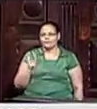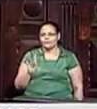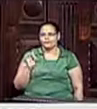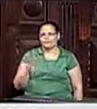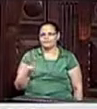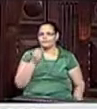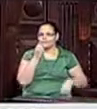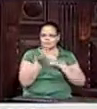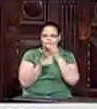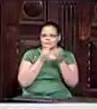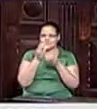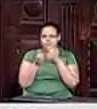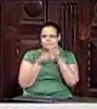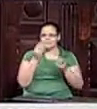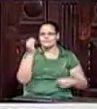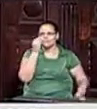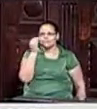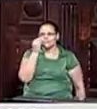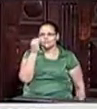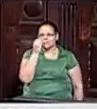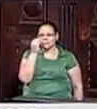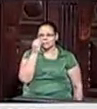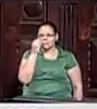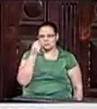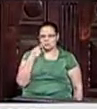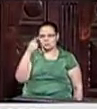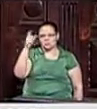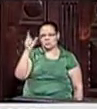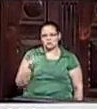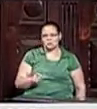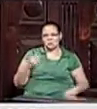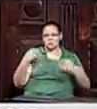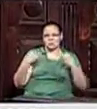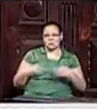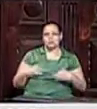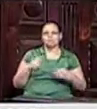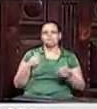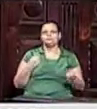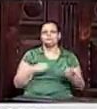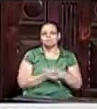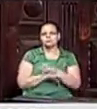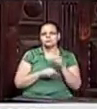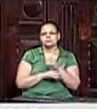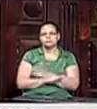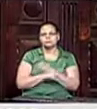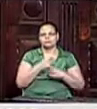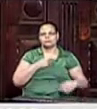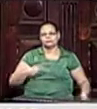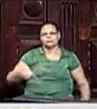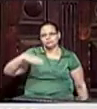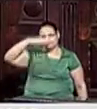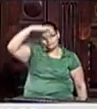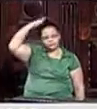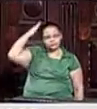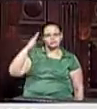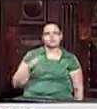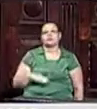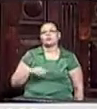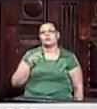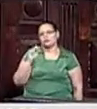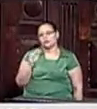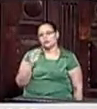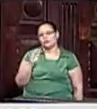as denúncias que mostram o caráter absolutamente corrupto do Temer e do Aécio Neves, mas